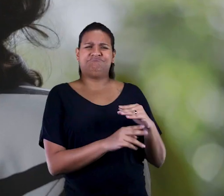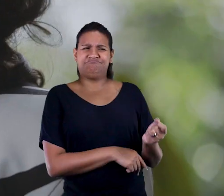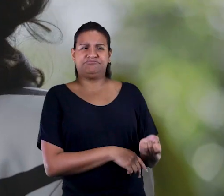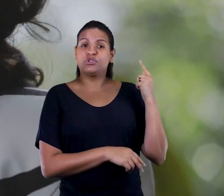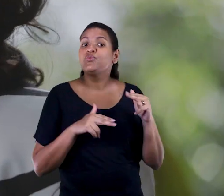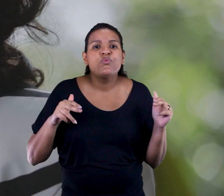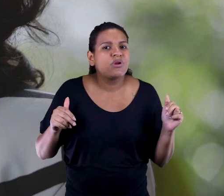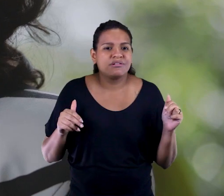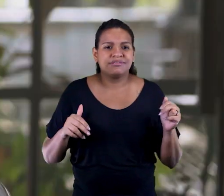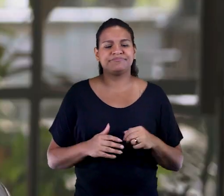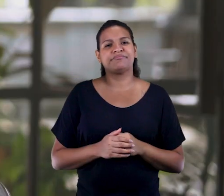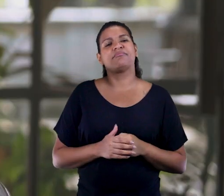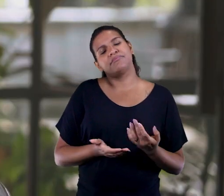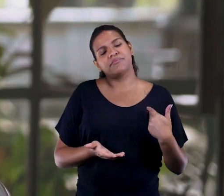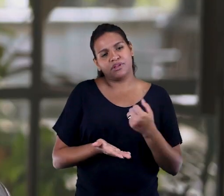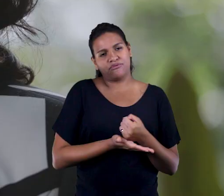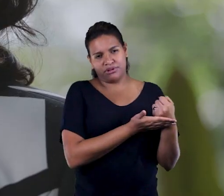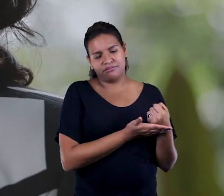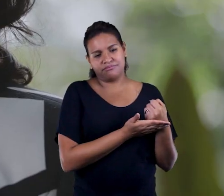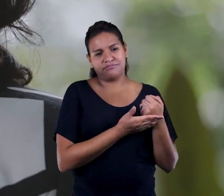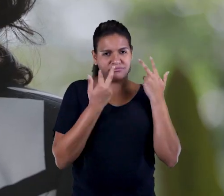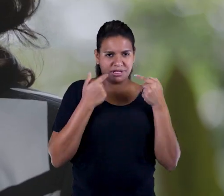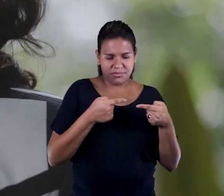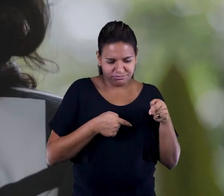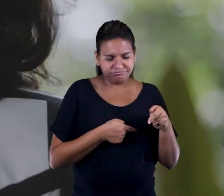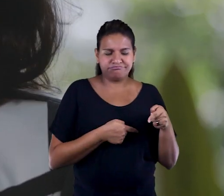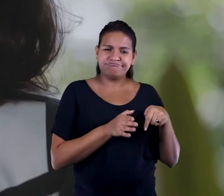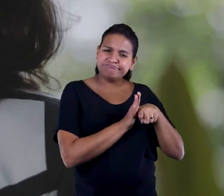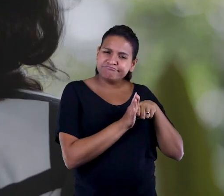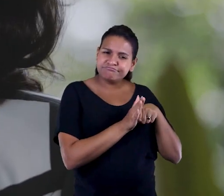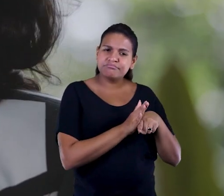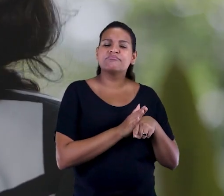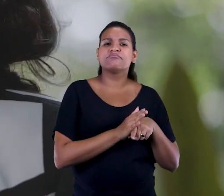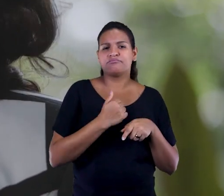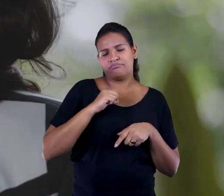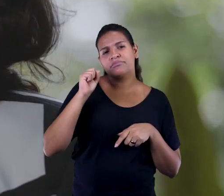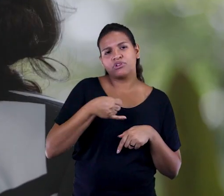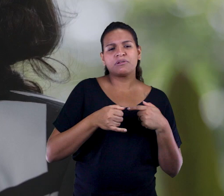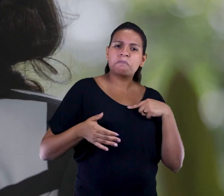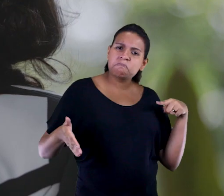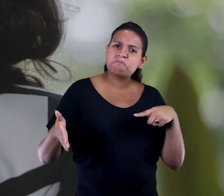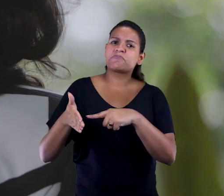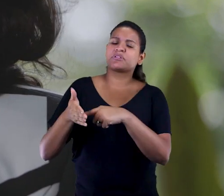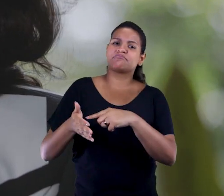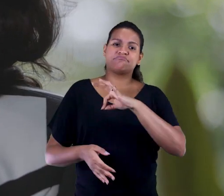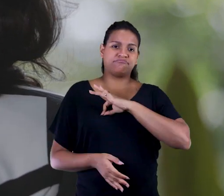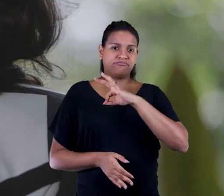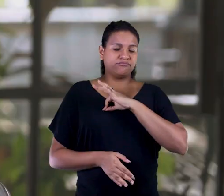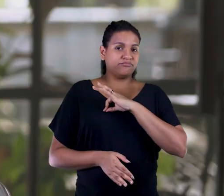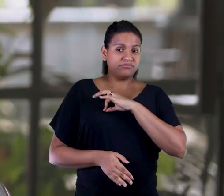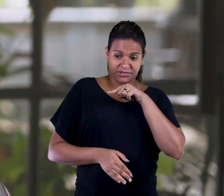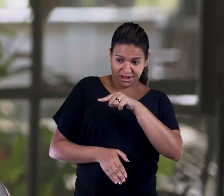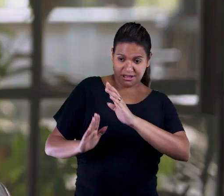desconfiaram. Esses animais foram levados à perícia. Eu fiz uma busca e apreensão, com autorização judicial, obviamente, na casa